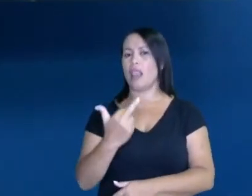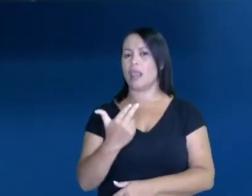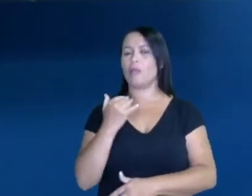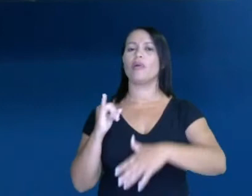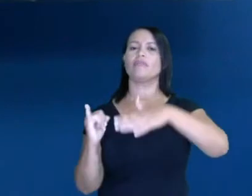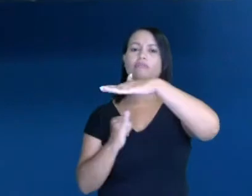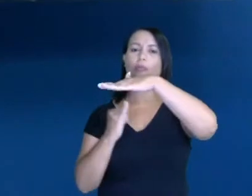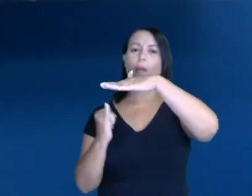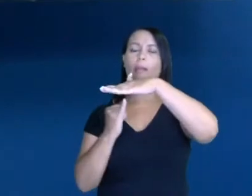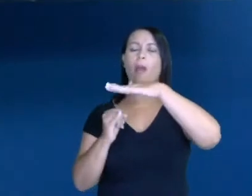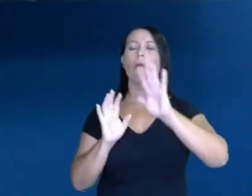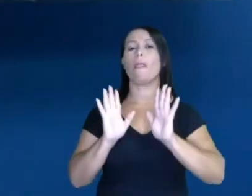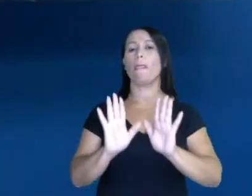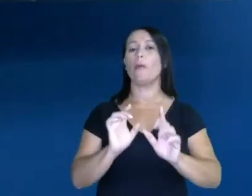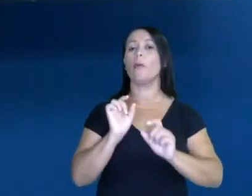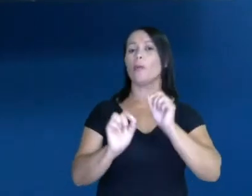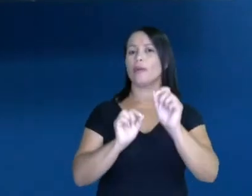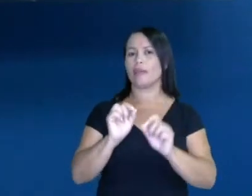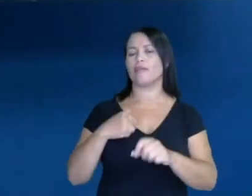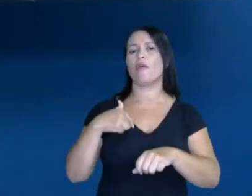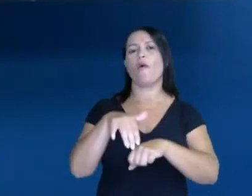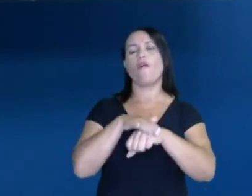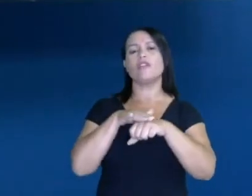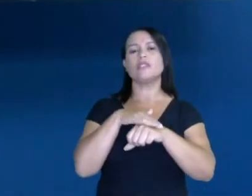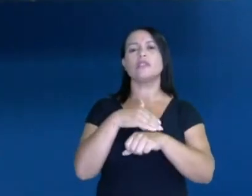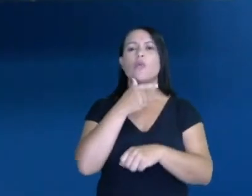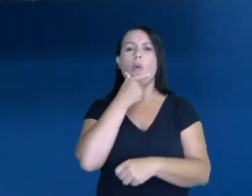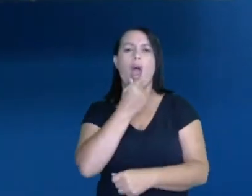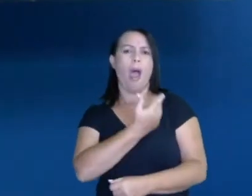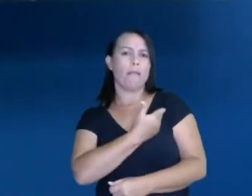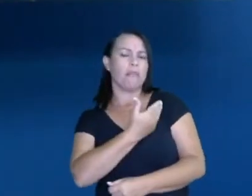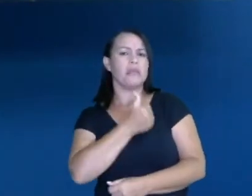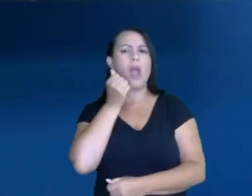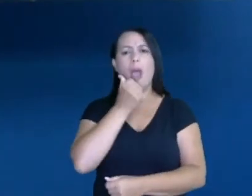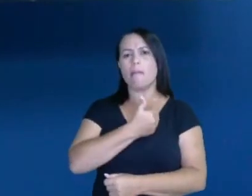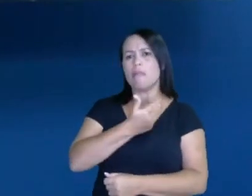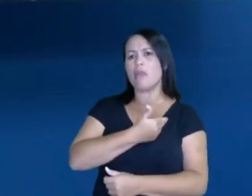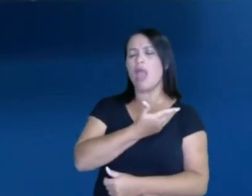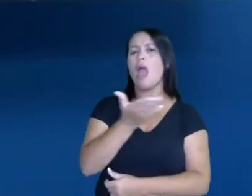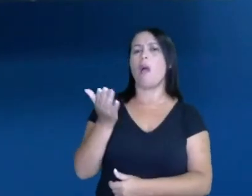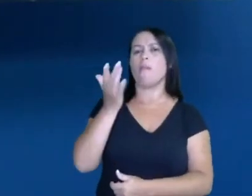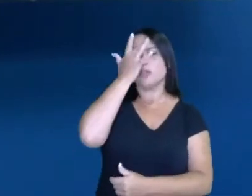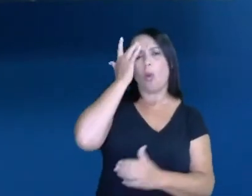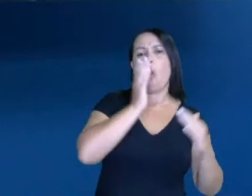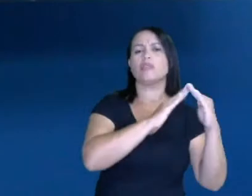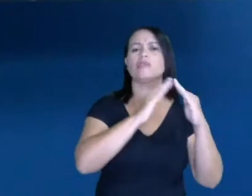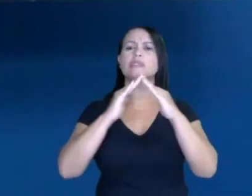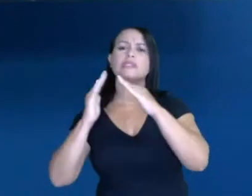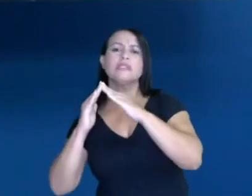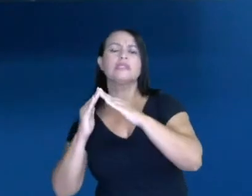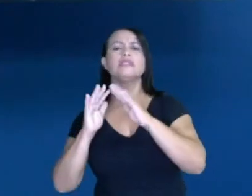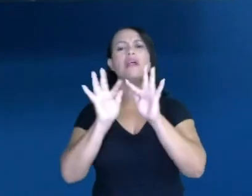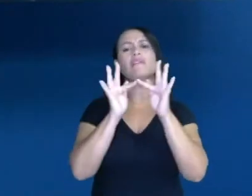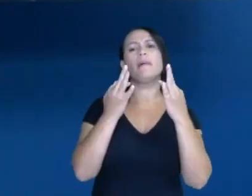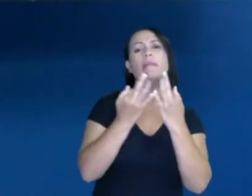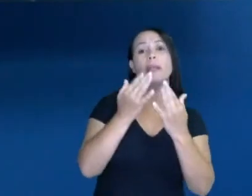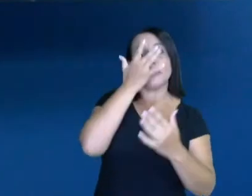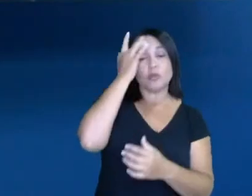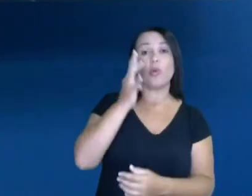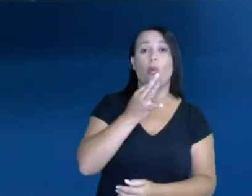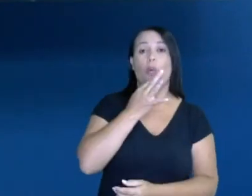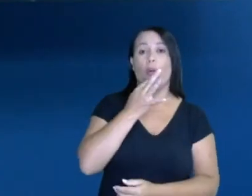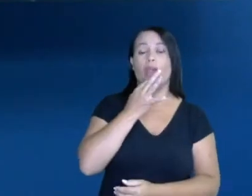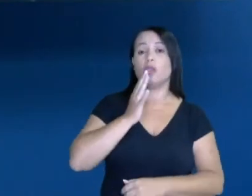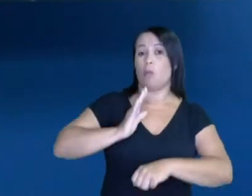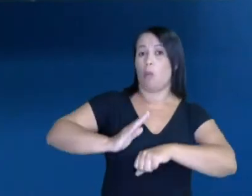informal, tá? Ou seja, quando eu estiver conversando com amigos, com parentes, com vizinhos, com pessoas conhecidas,